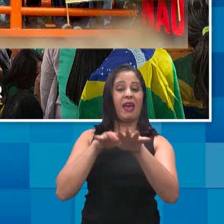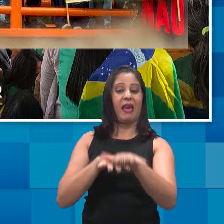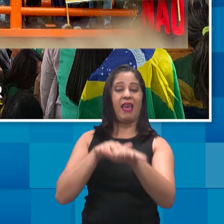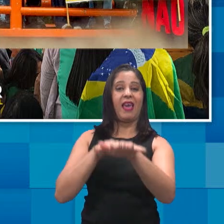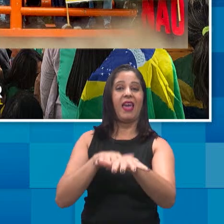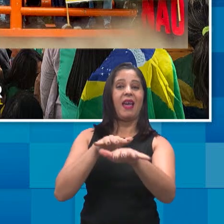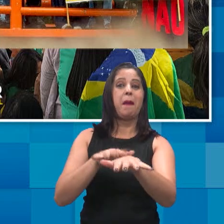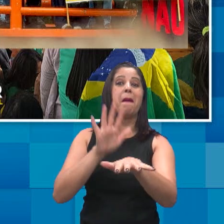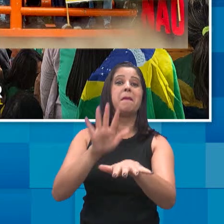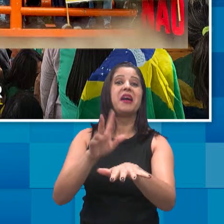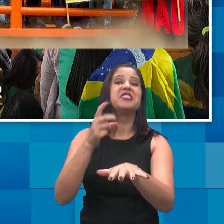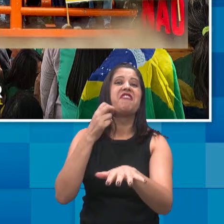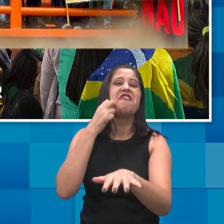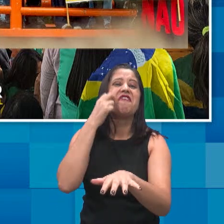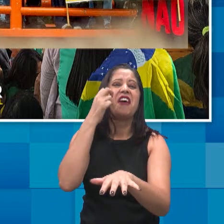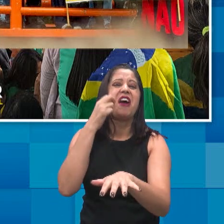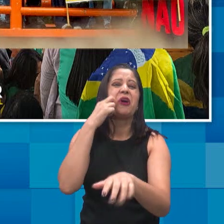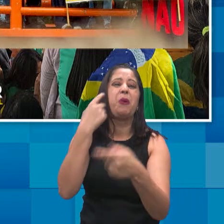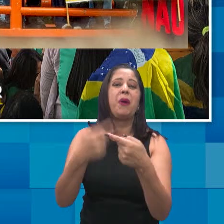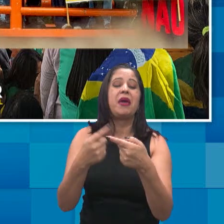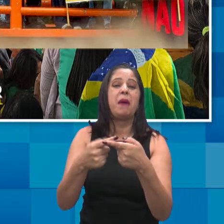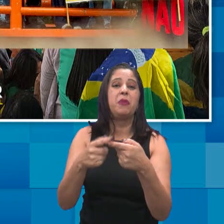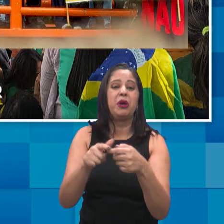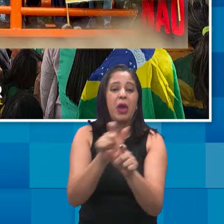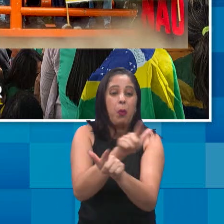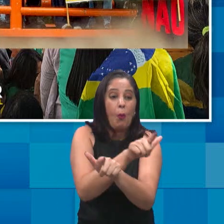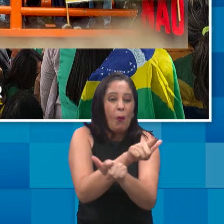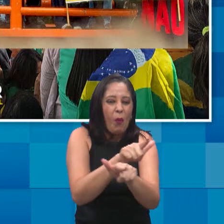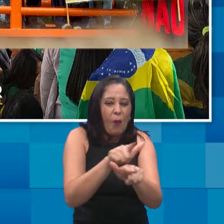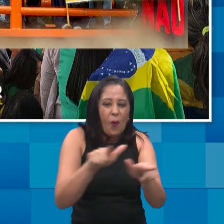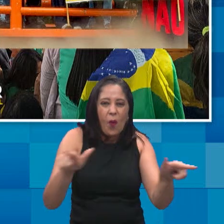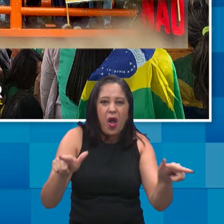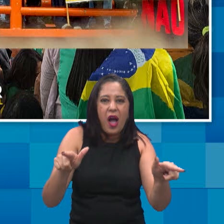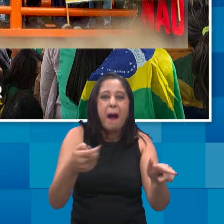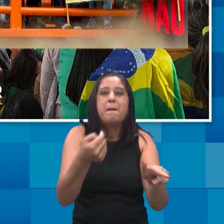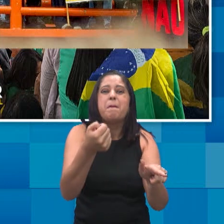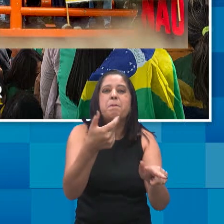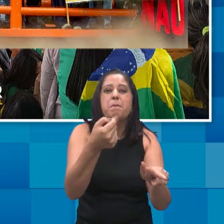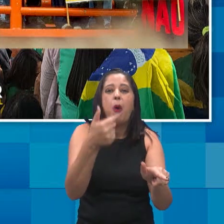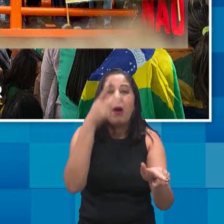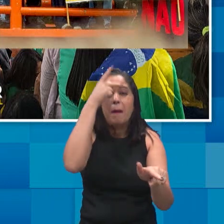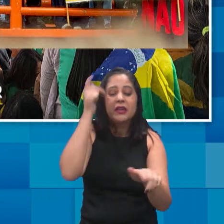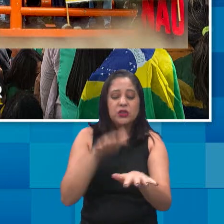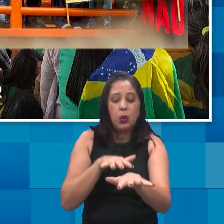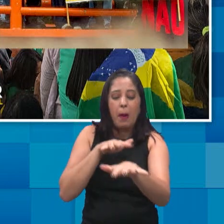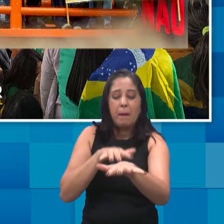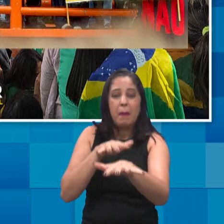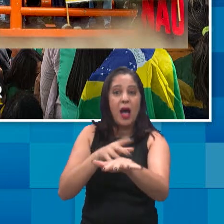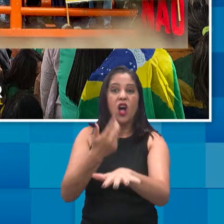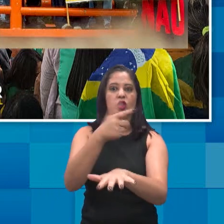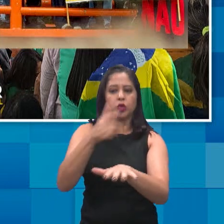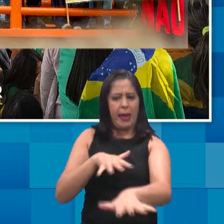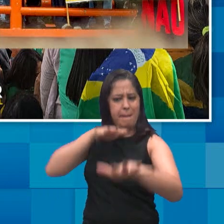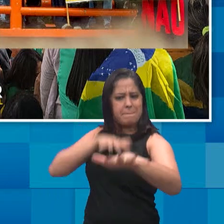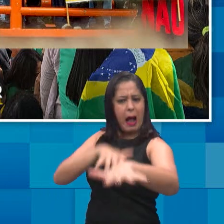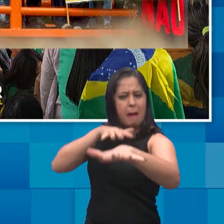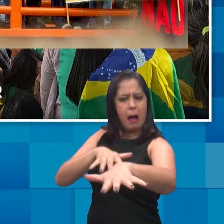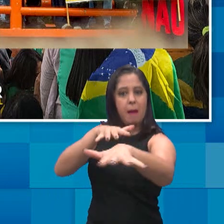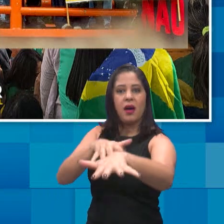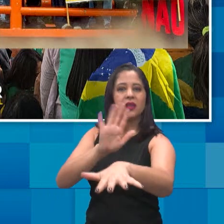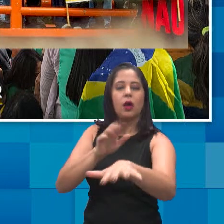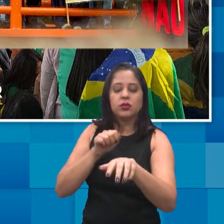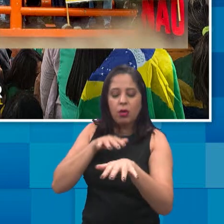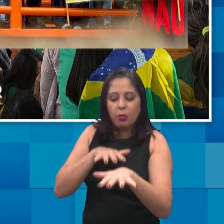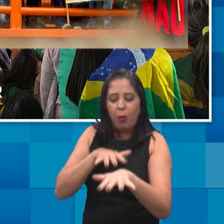vergonha, porque foi um ato vazio, sem coro, sem apoio. Então está aí o nosso trabalho em prol da nossa democracia, do